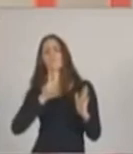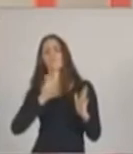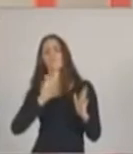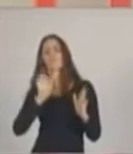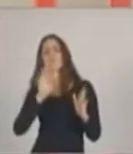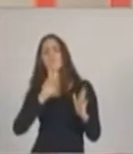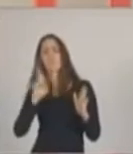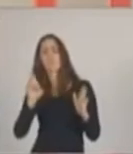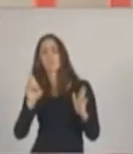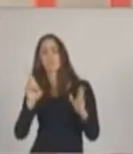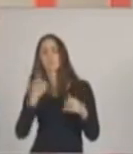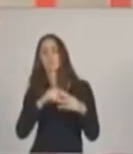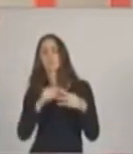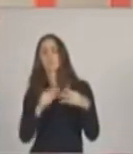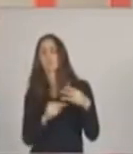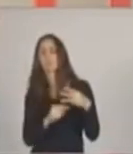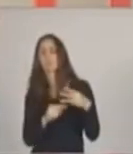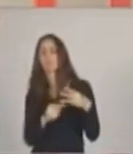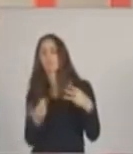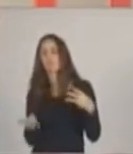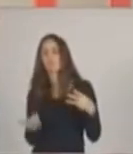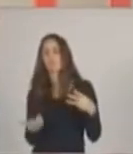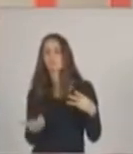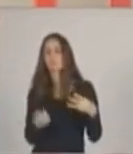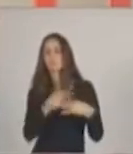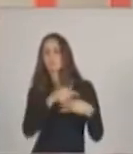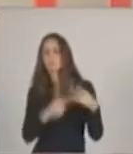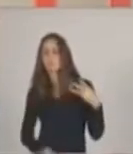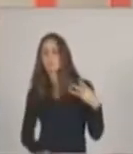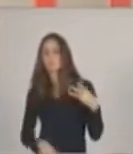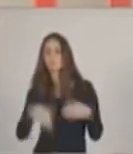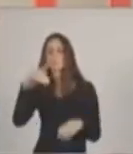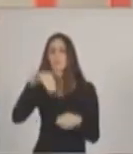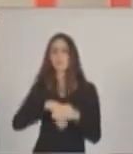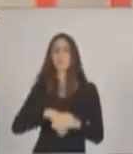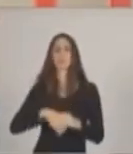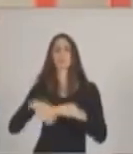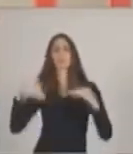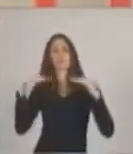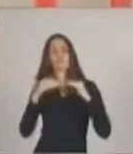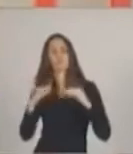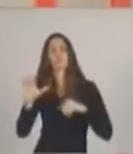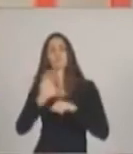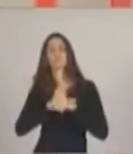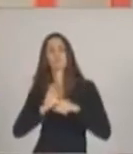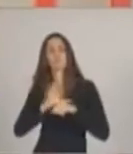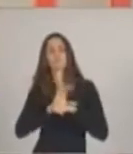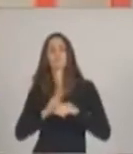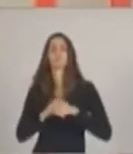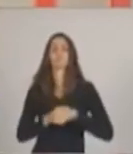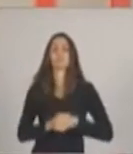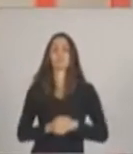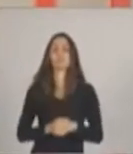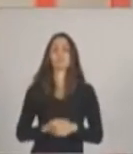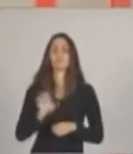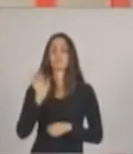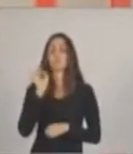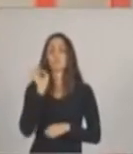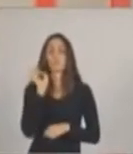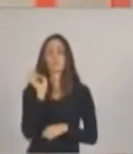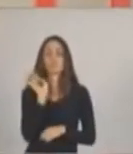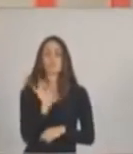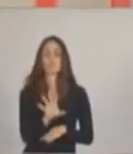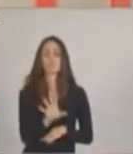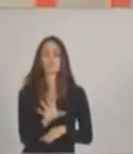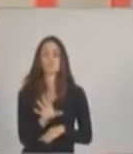Três novos procuradores também votaram pela constitucionalidade. São seis